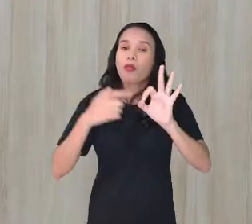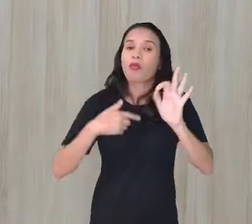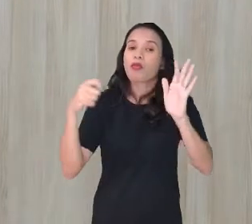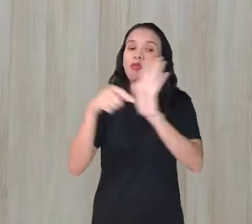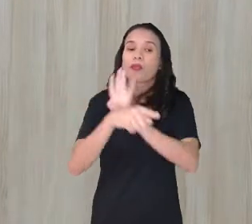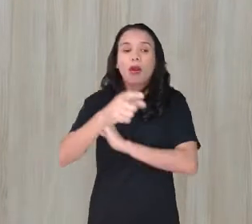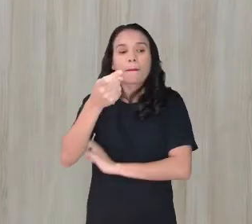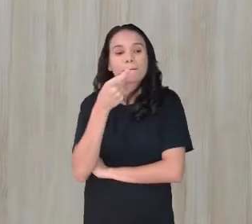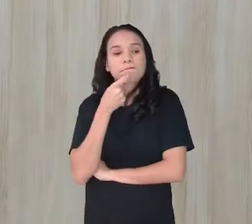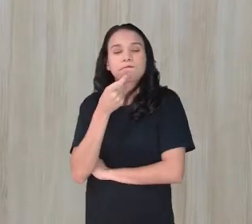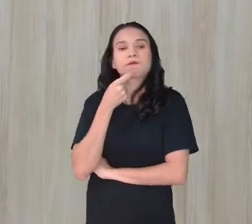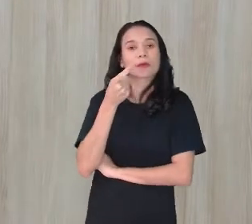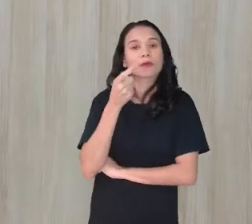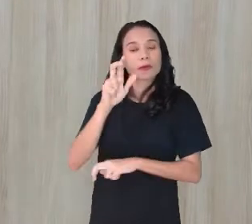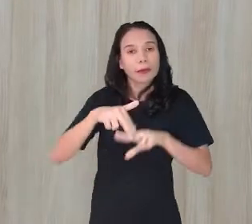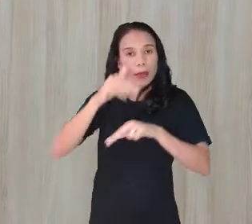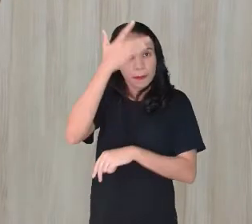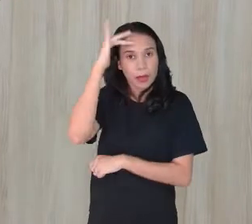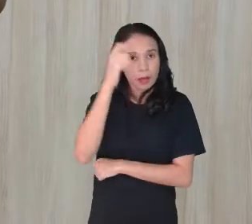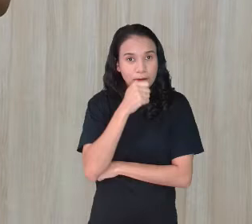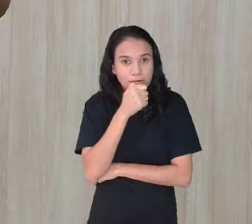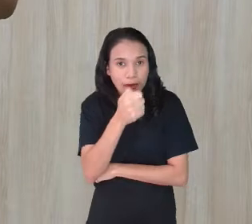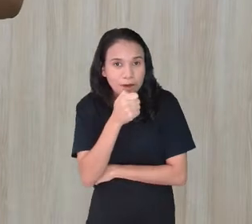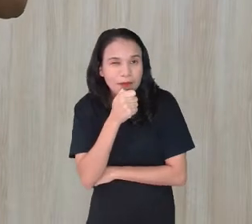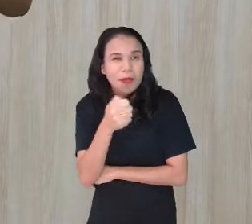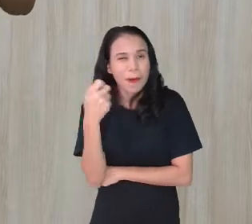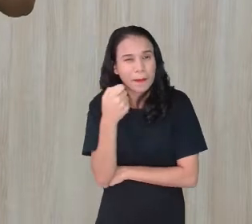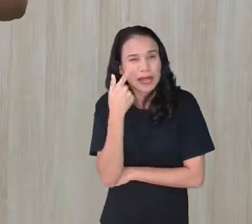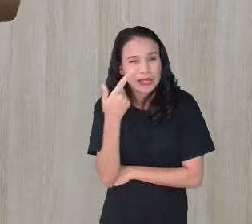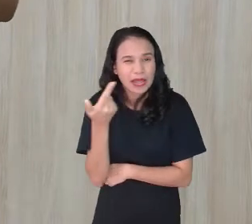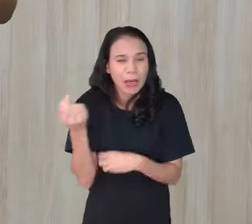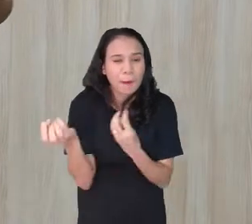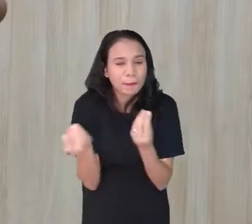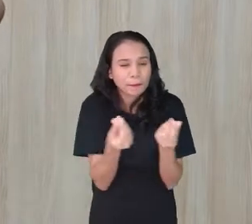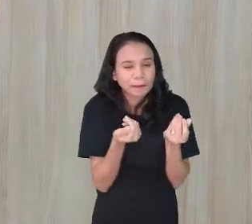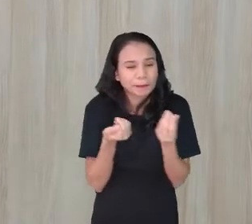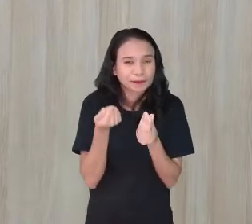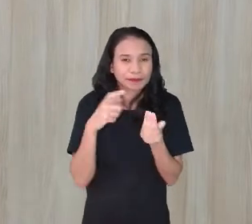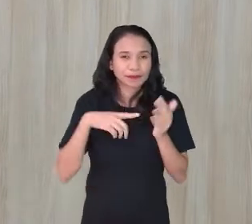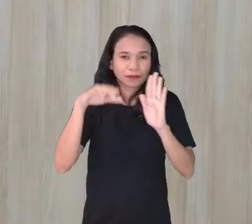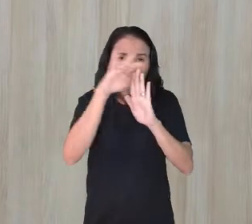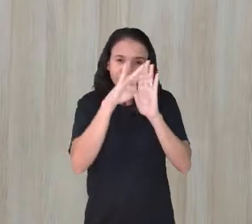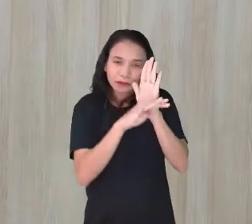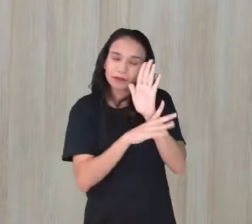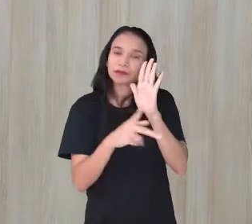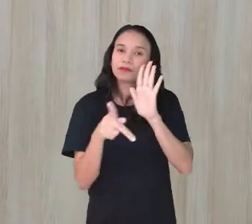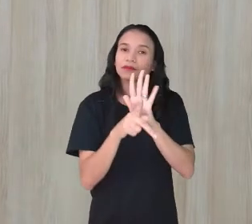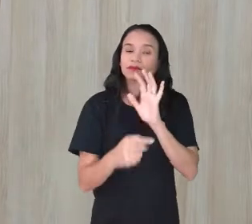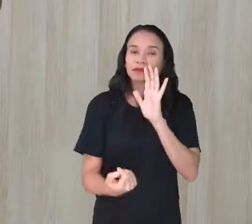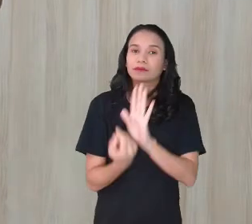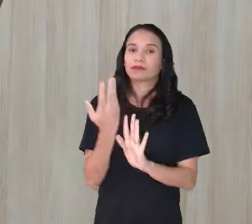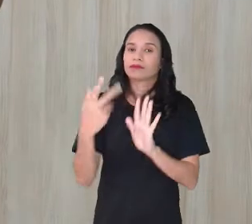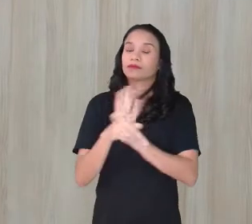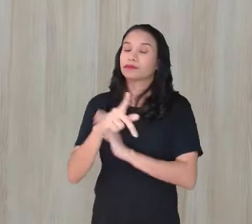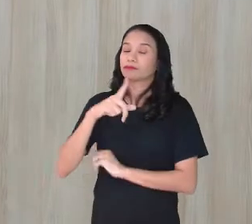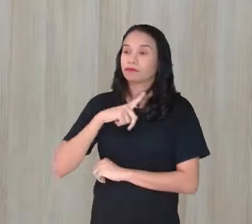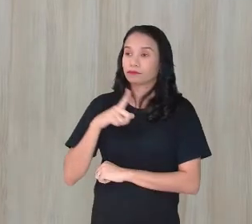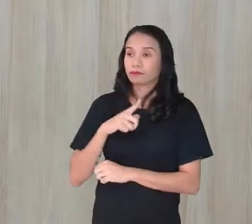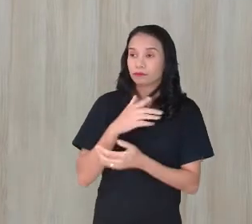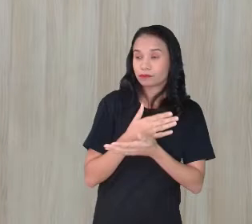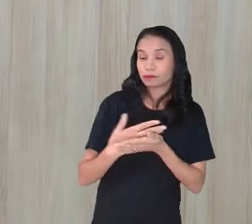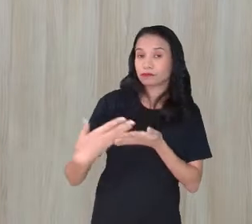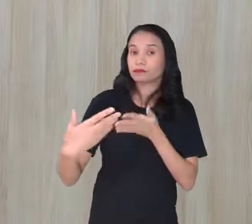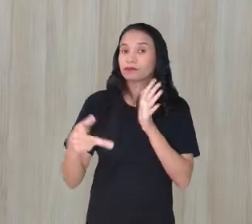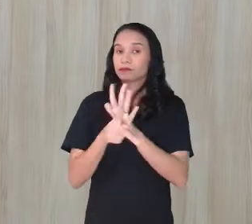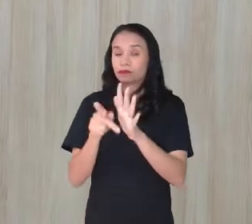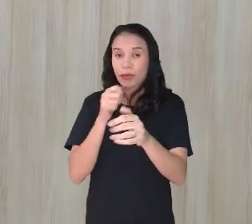perguntas. Então, o entrevistador ele tem que ser muito safo. Primeiro, ele tem todo um cronograma montado para si, e a partir